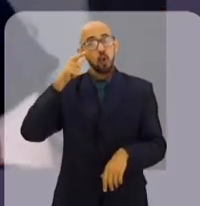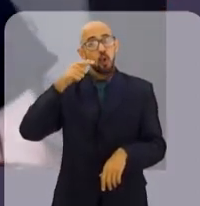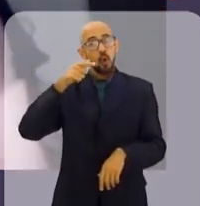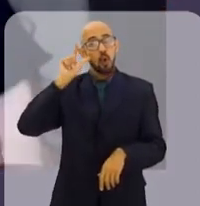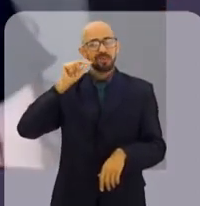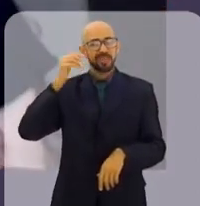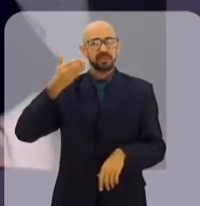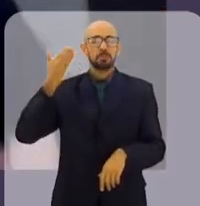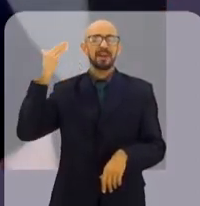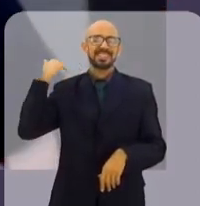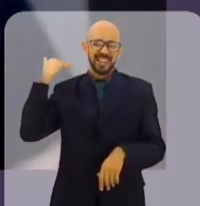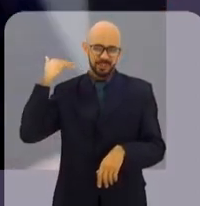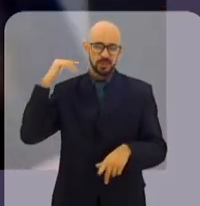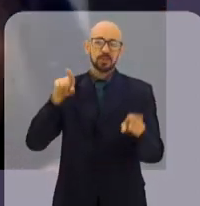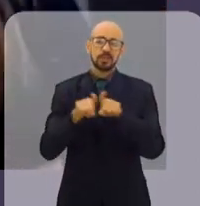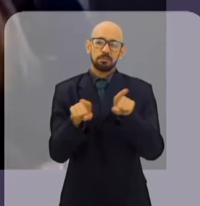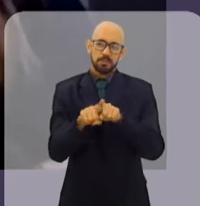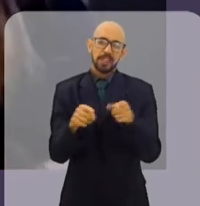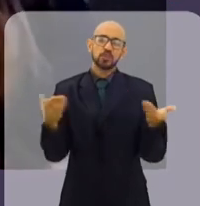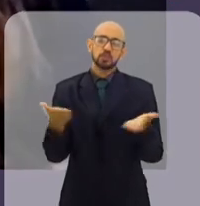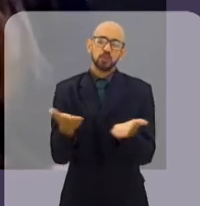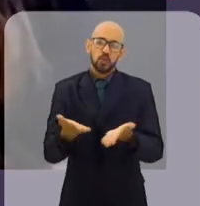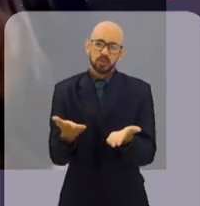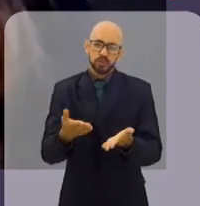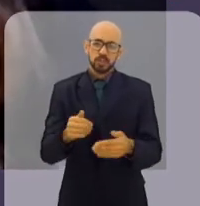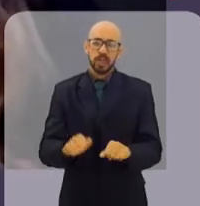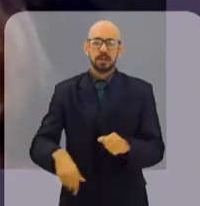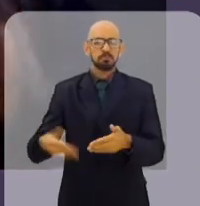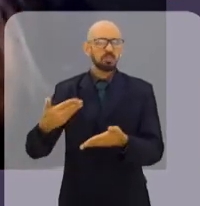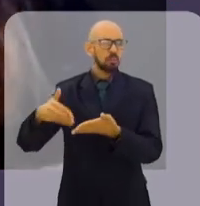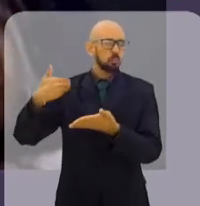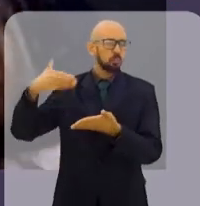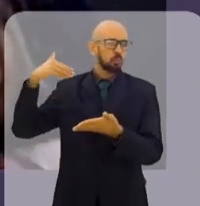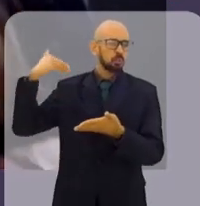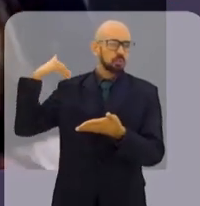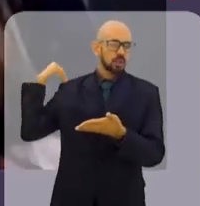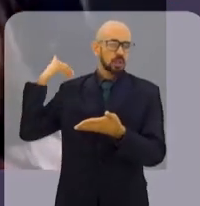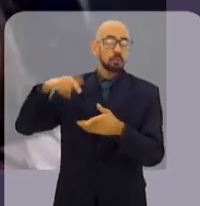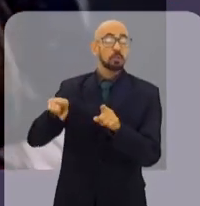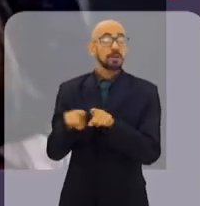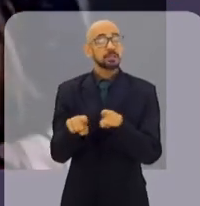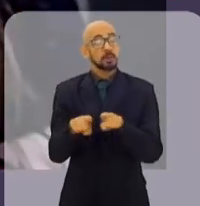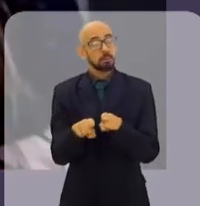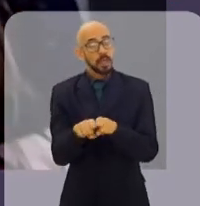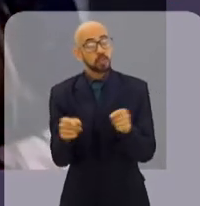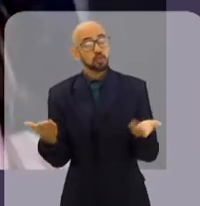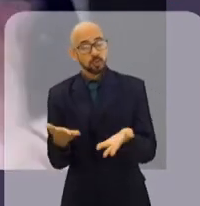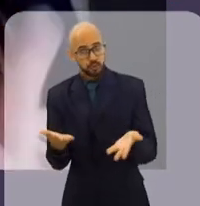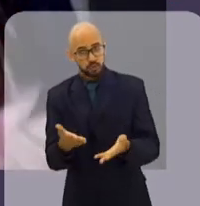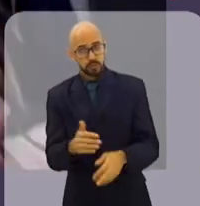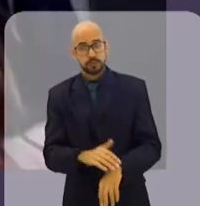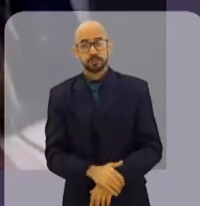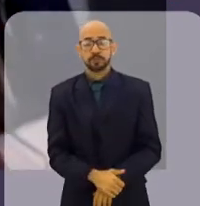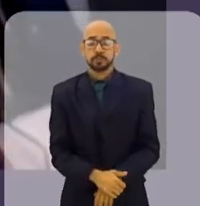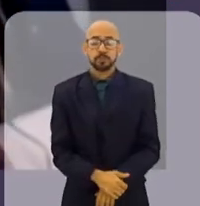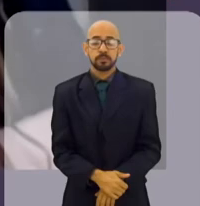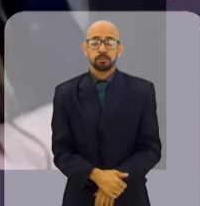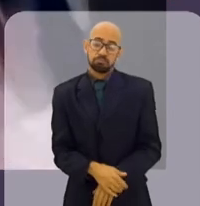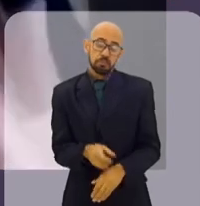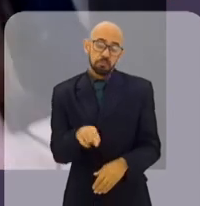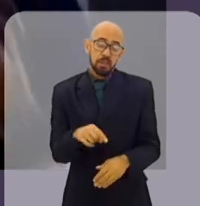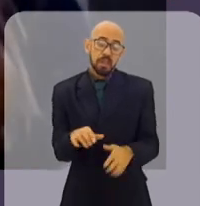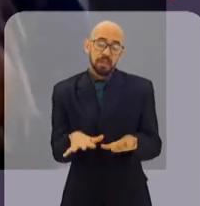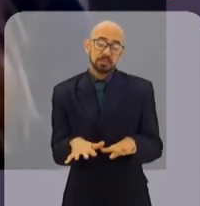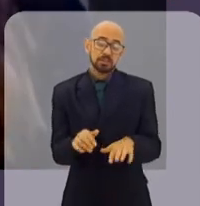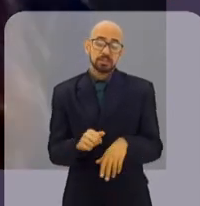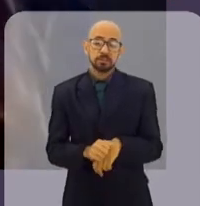também mais atuais. E basicamente é isso, né? A discussão da subalternidade